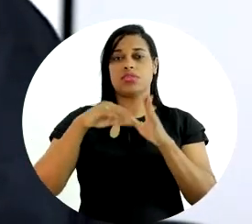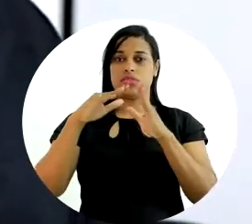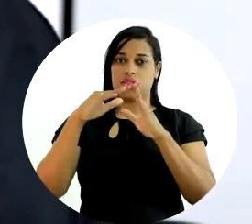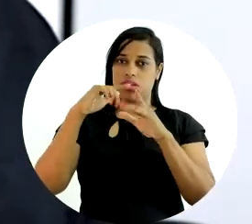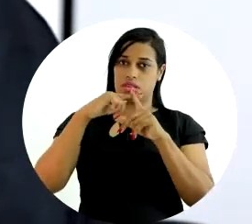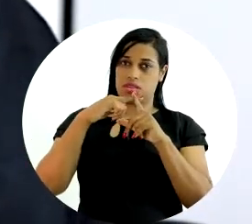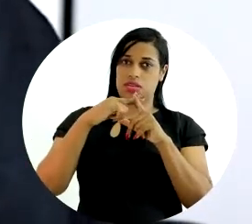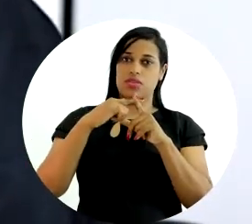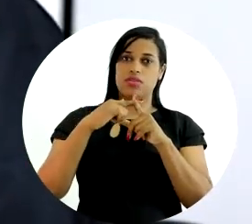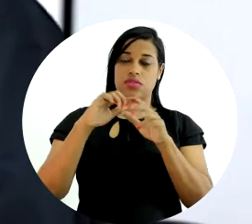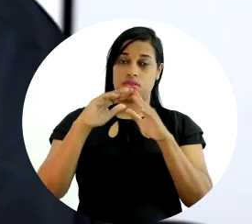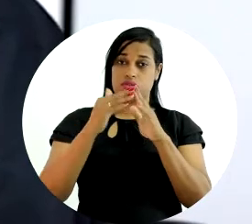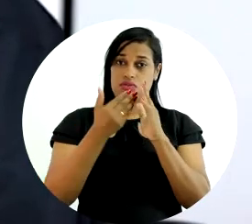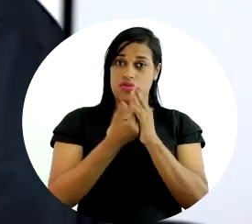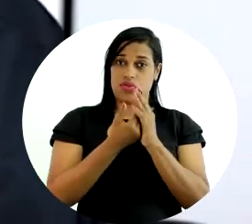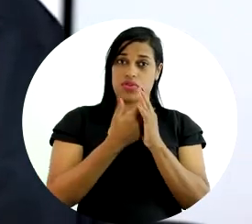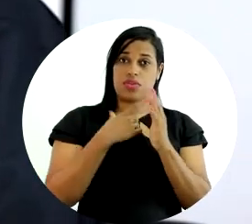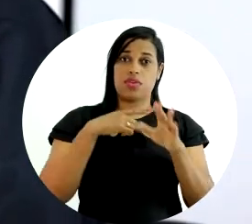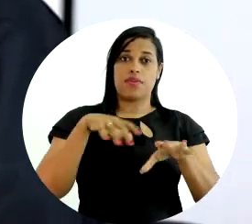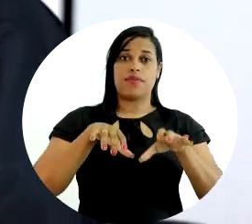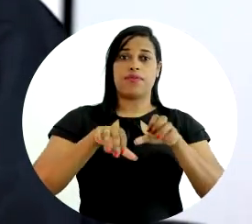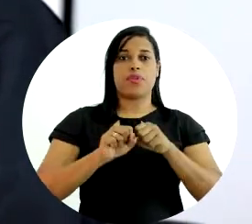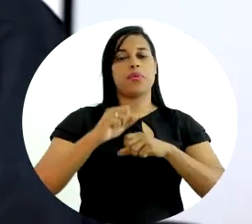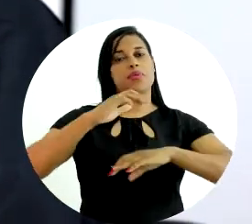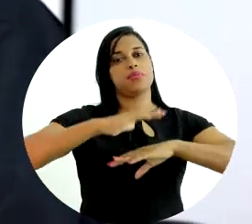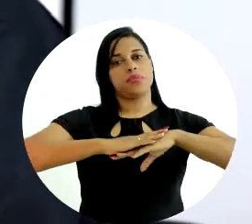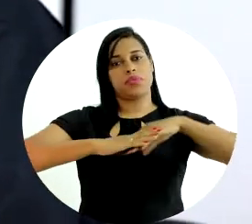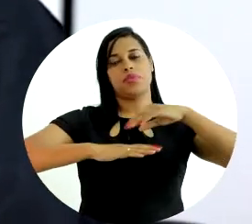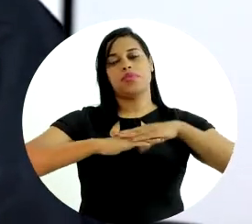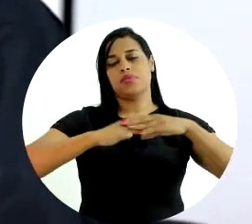da igreja era um colégio